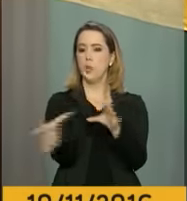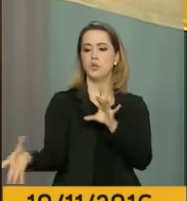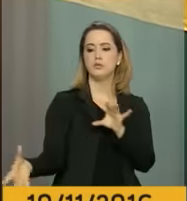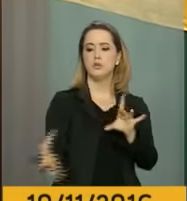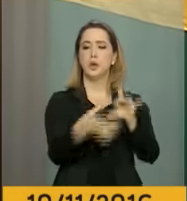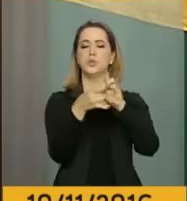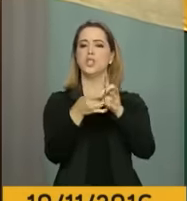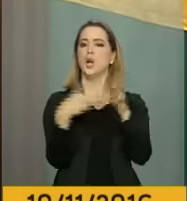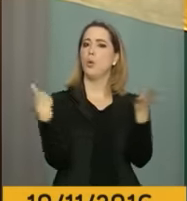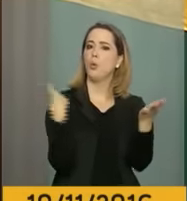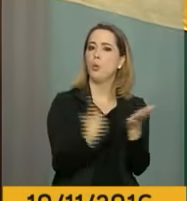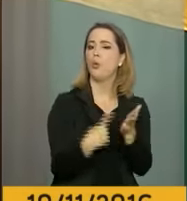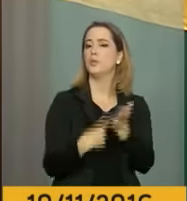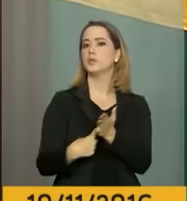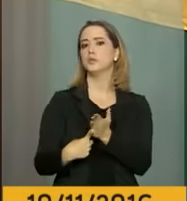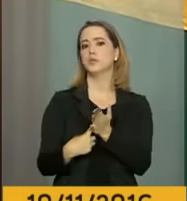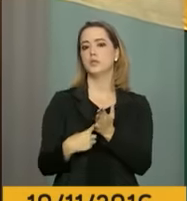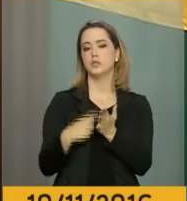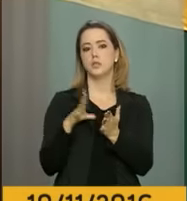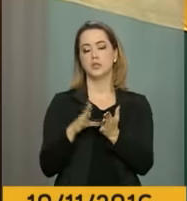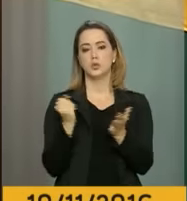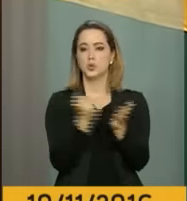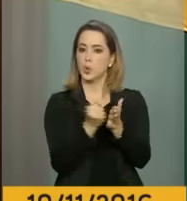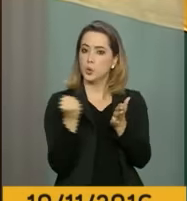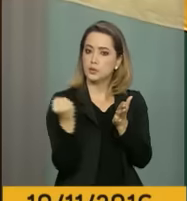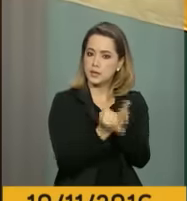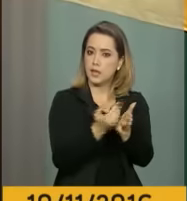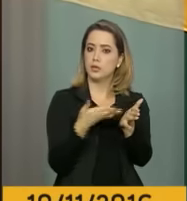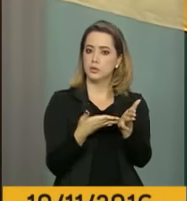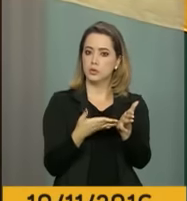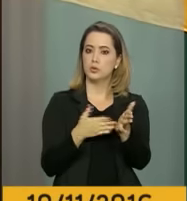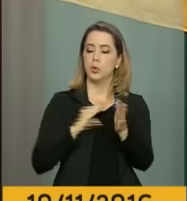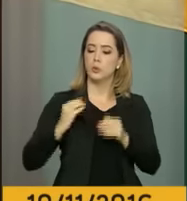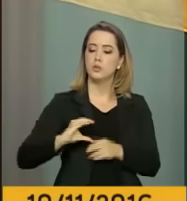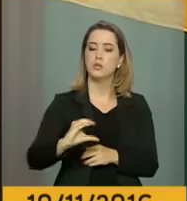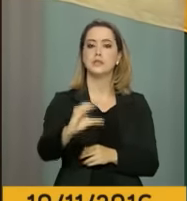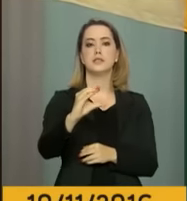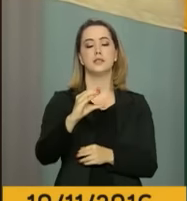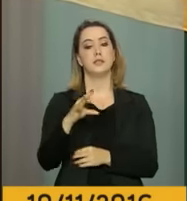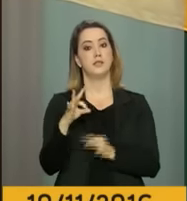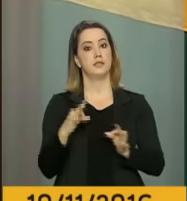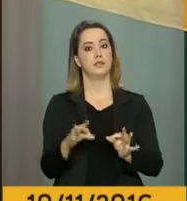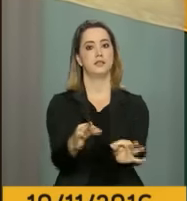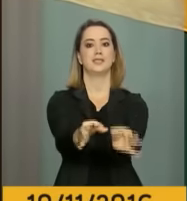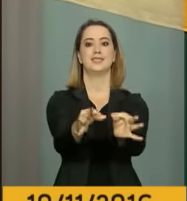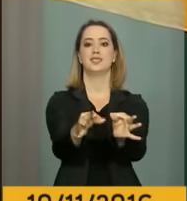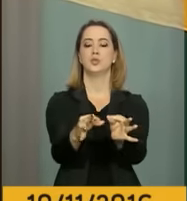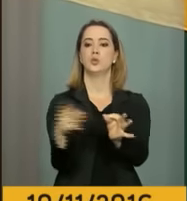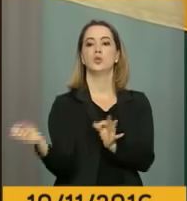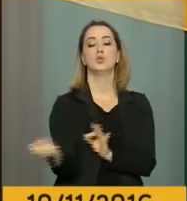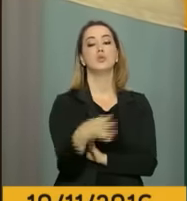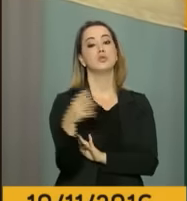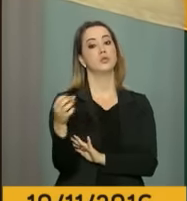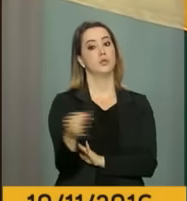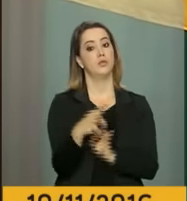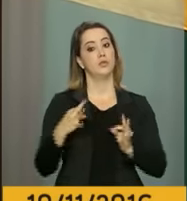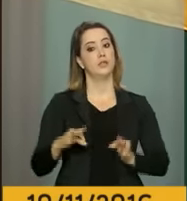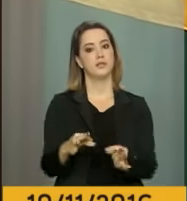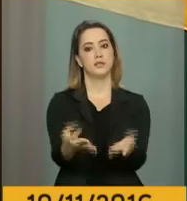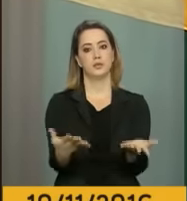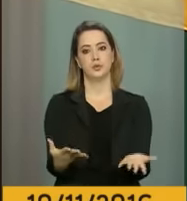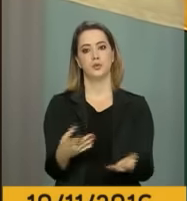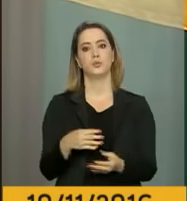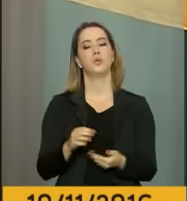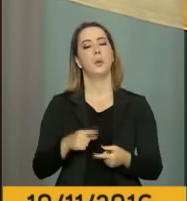de um acordo, de uma formulação contratual que trate da ciência, tecnologia e inovação. Por isso,